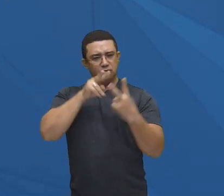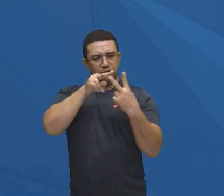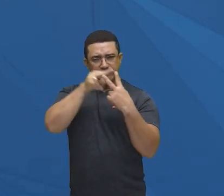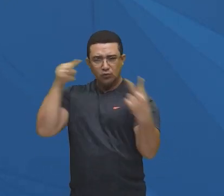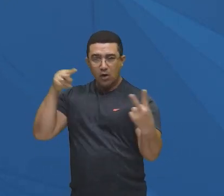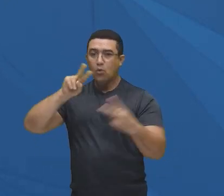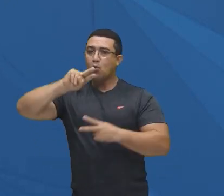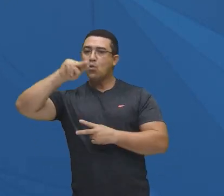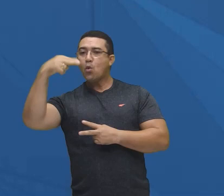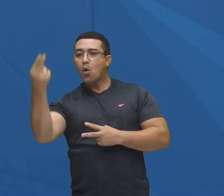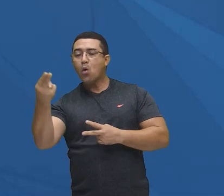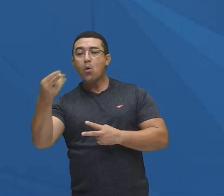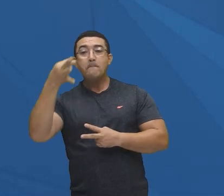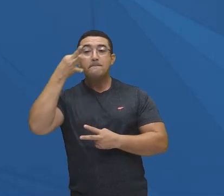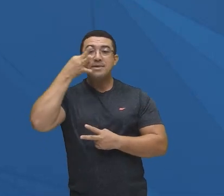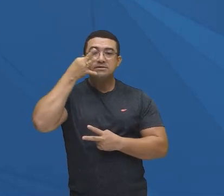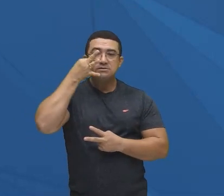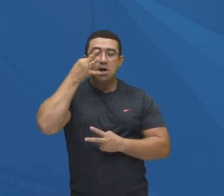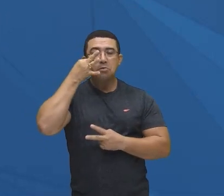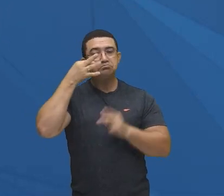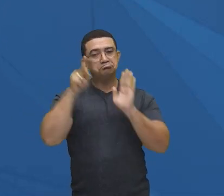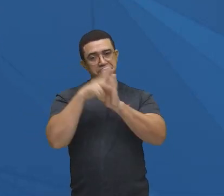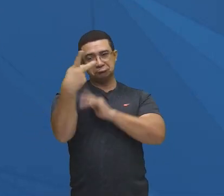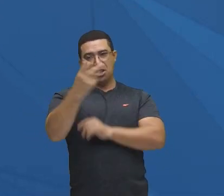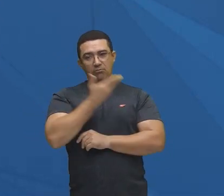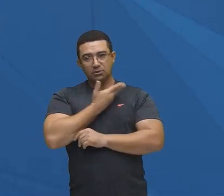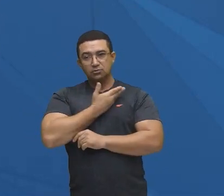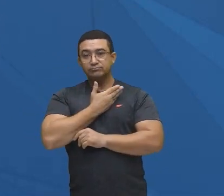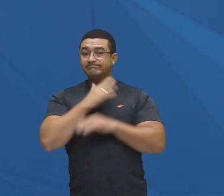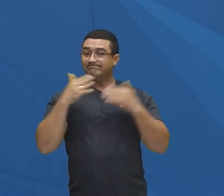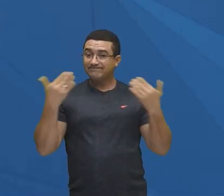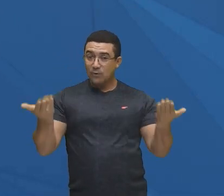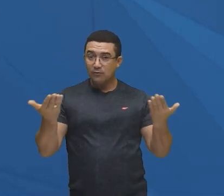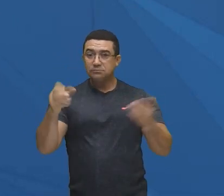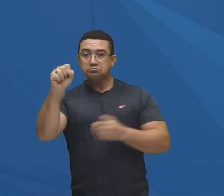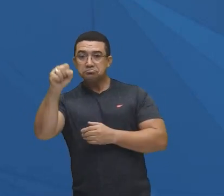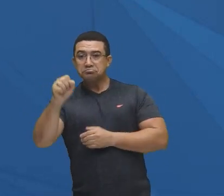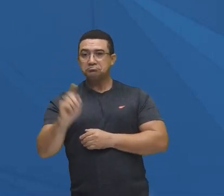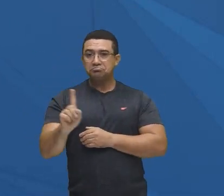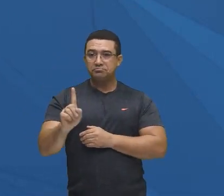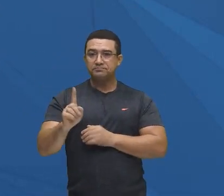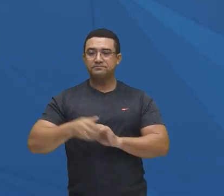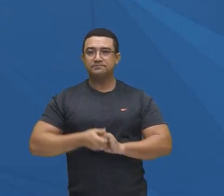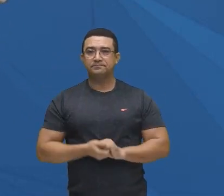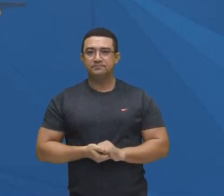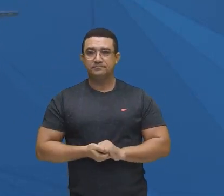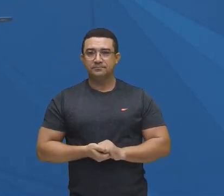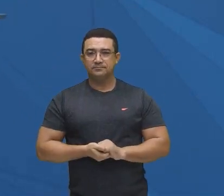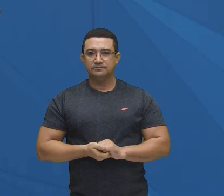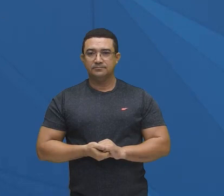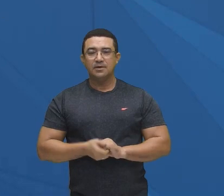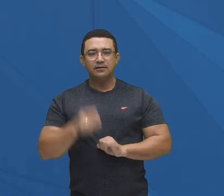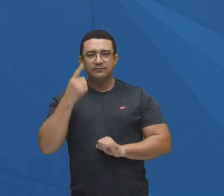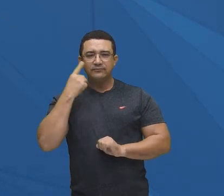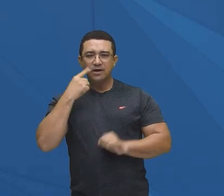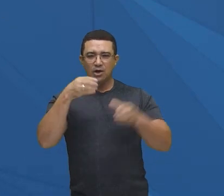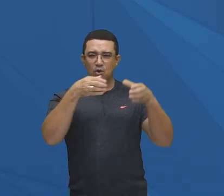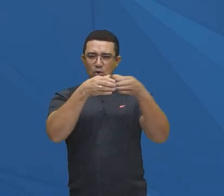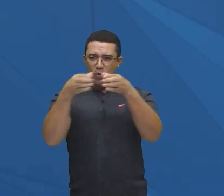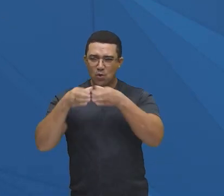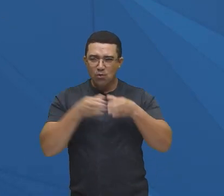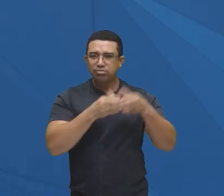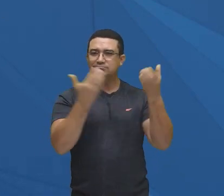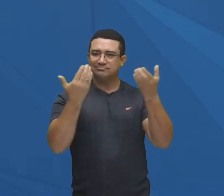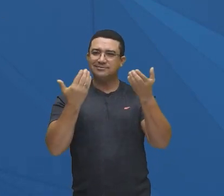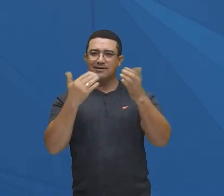virtualmente ou pessoalmente com seus amigos. E aí a gente lembra as questões, né, voltadas aí aos grupos de mensagens,